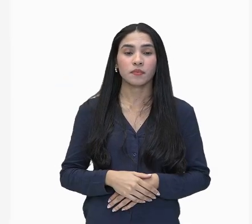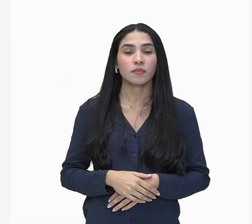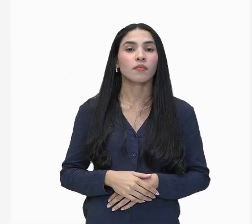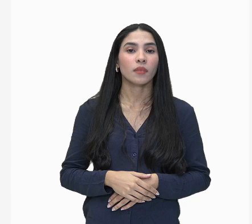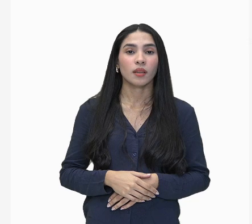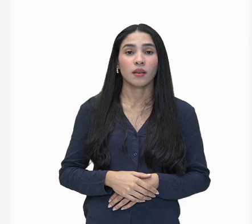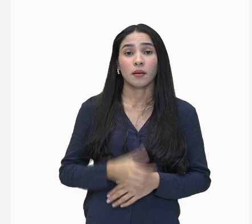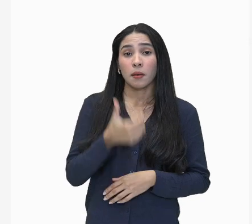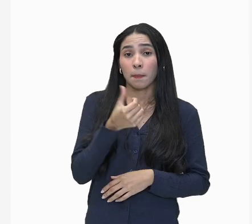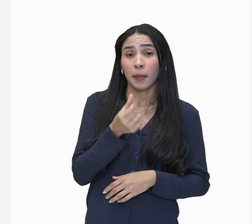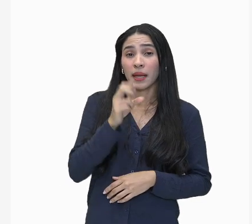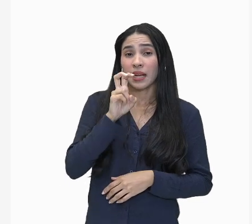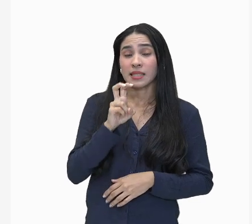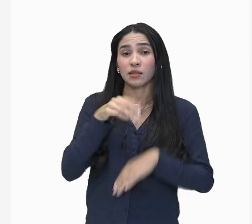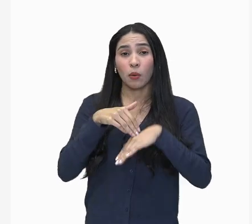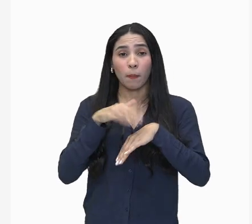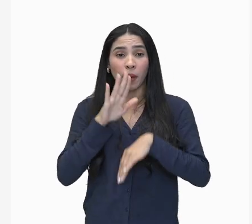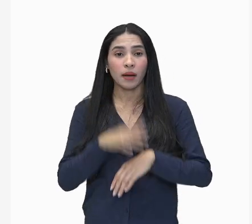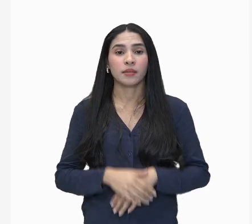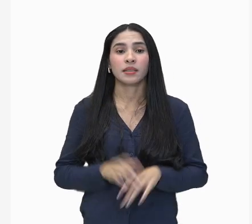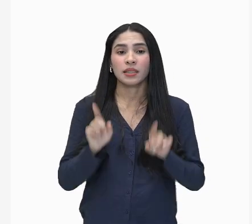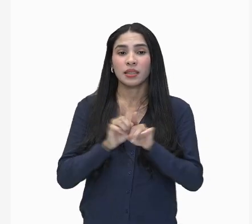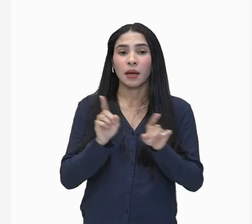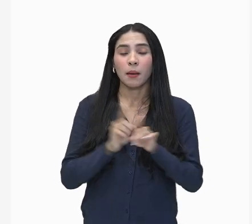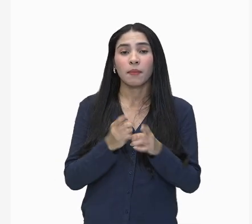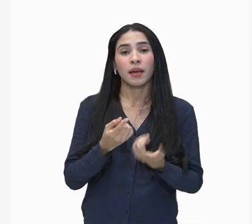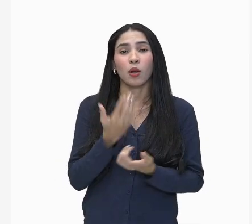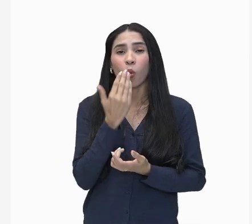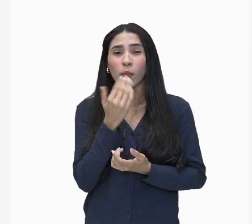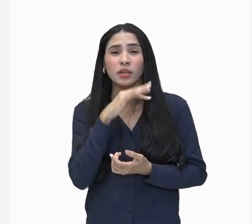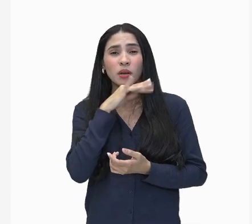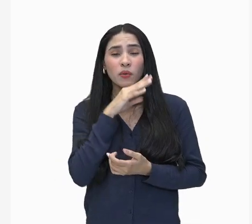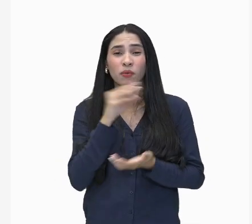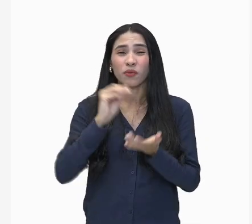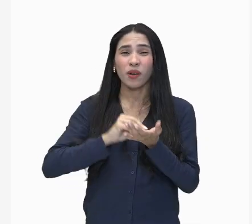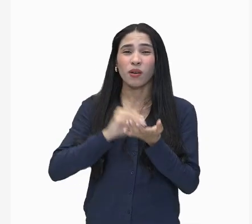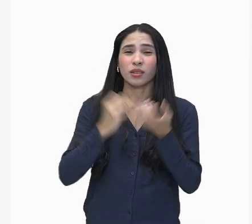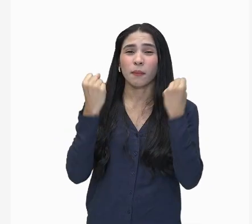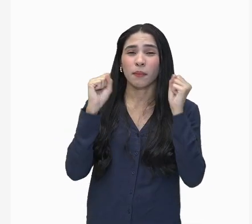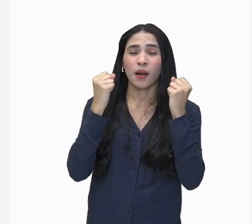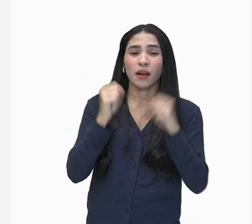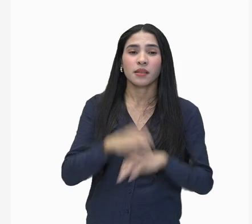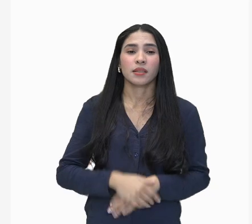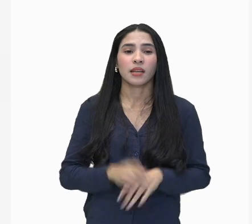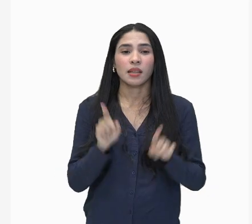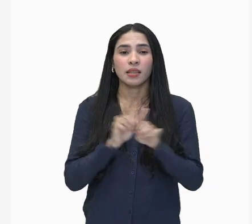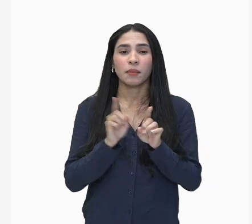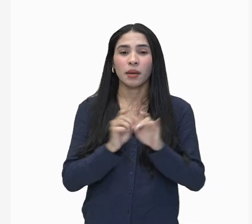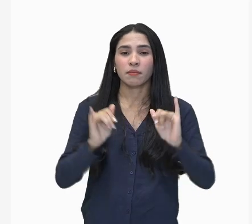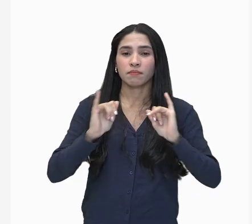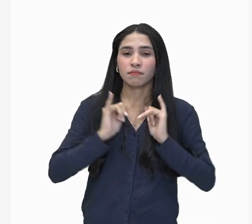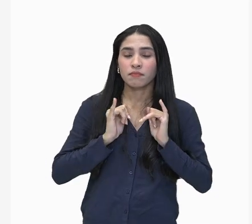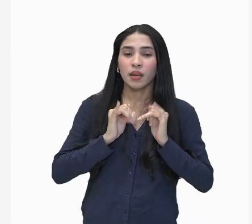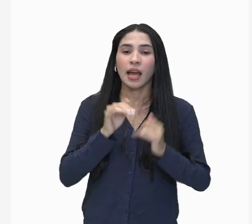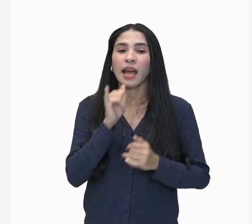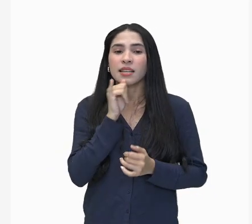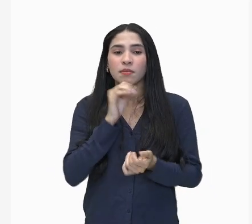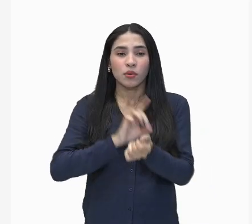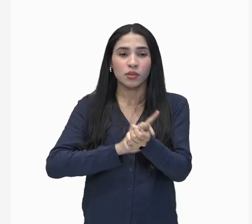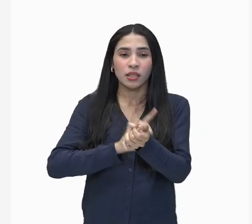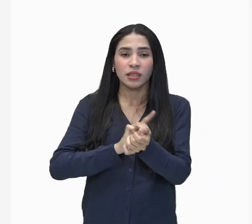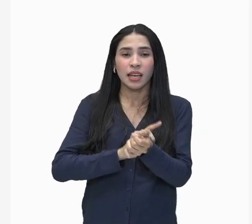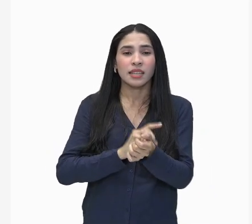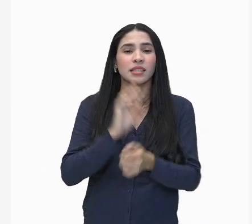Idade avançada, dieta inadequada, falta de exercício físico, comorbidades associadas, como